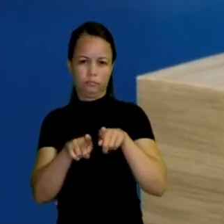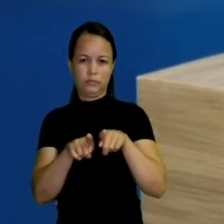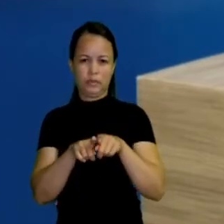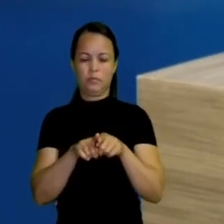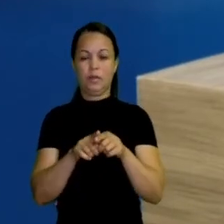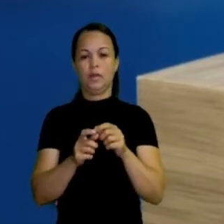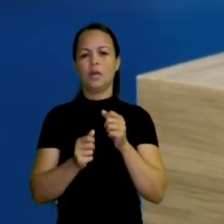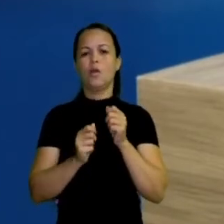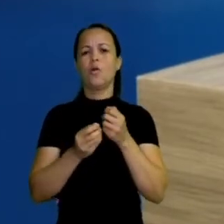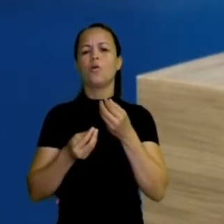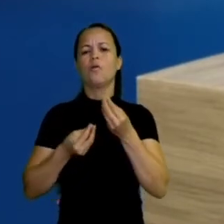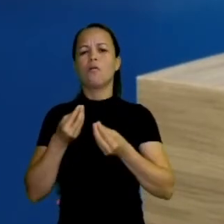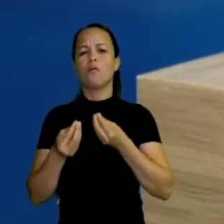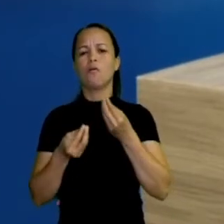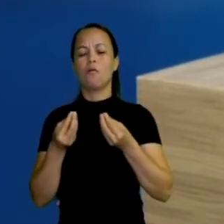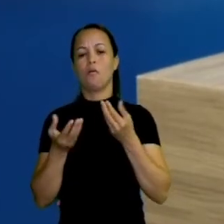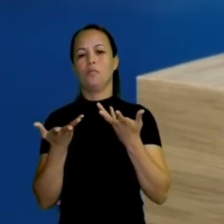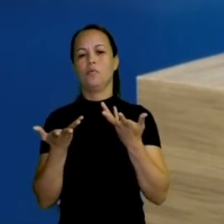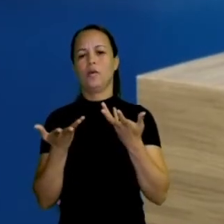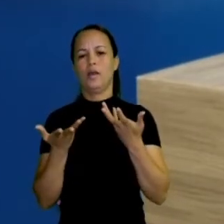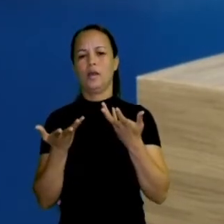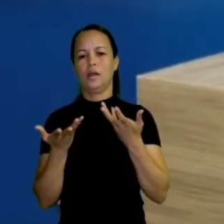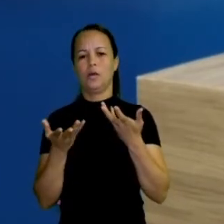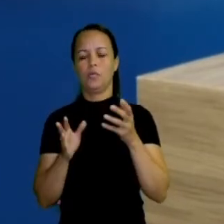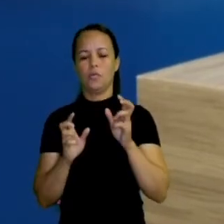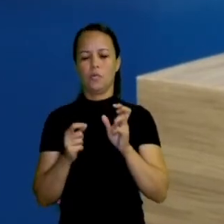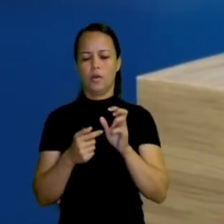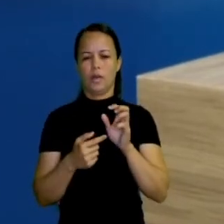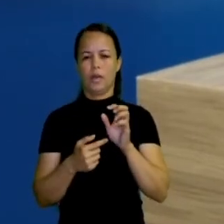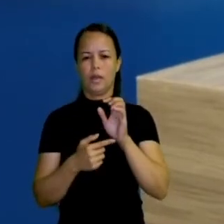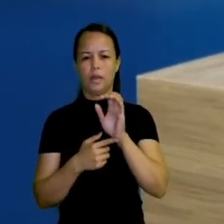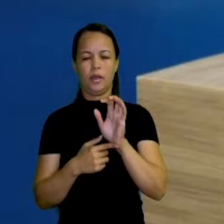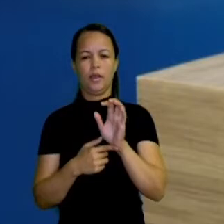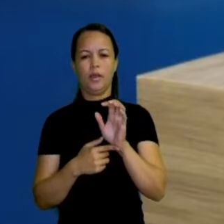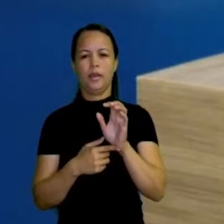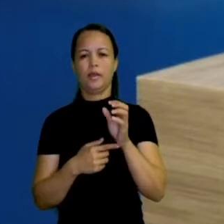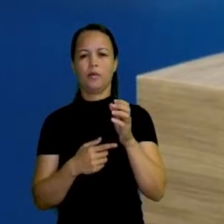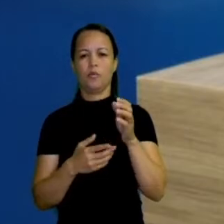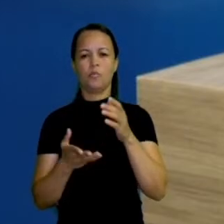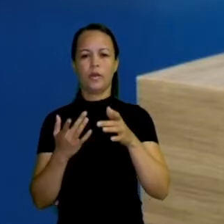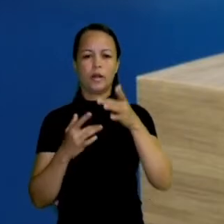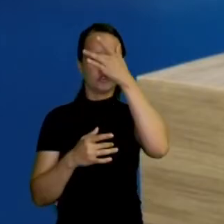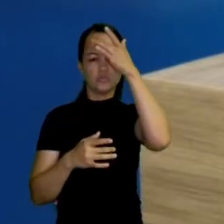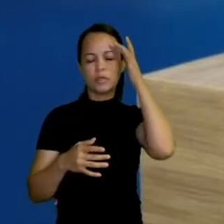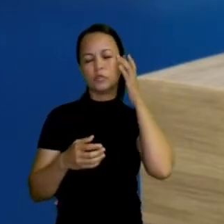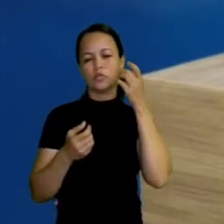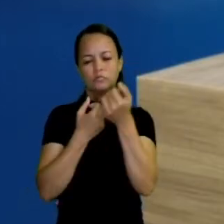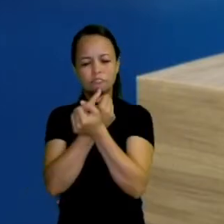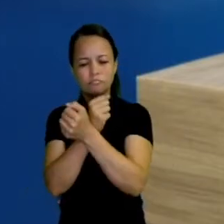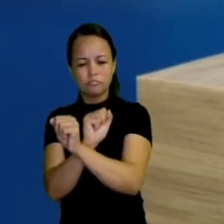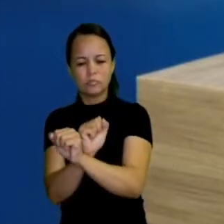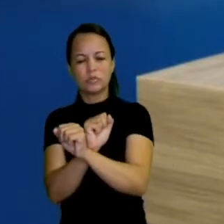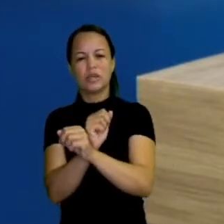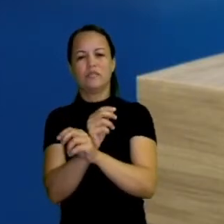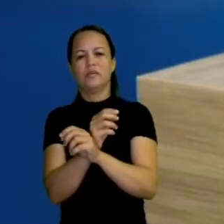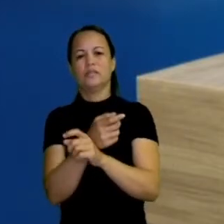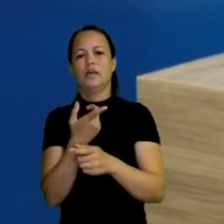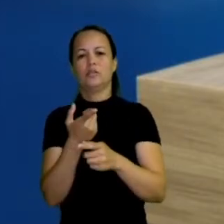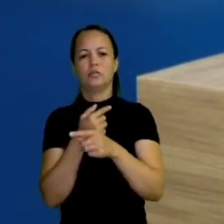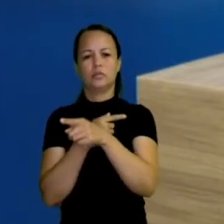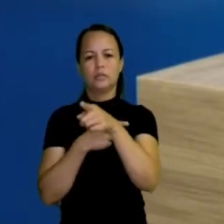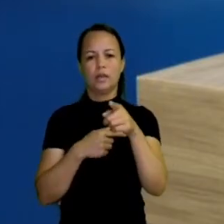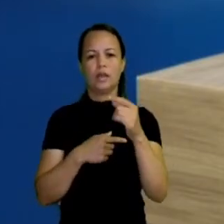que forma eram tratados as pessoas que eram escravizadas. Isso seria um contexto ideal para